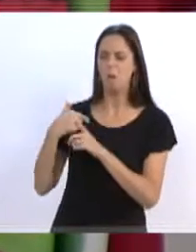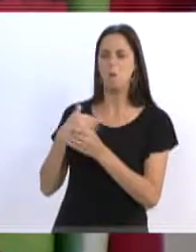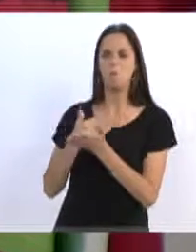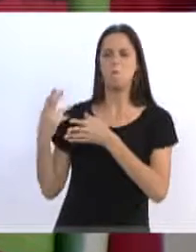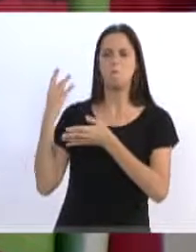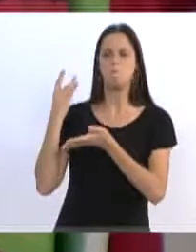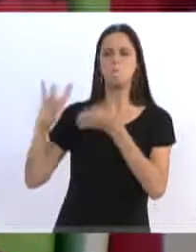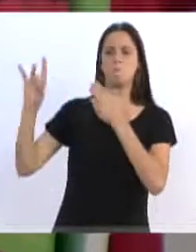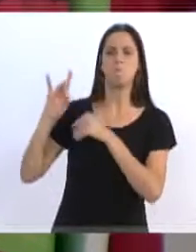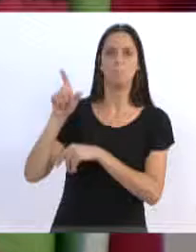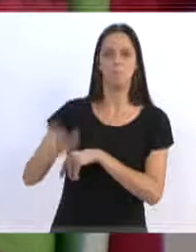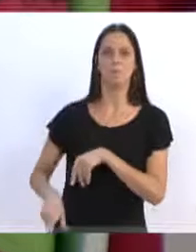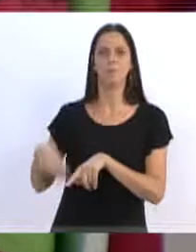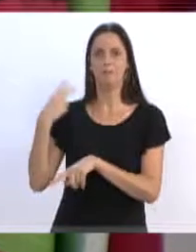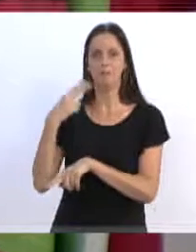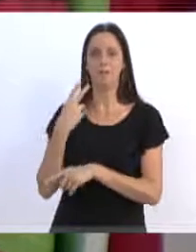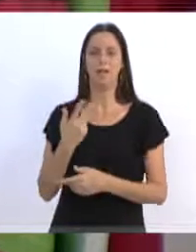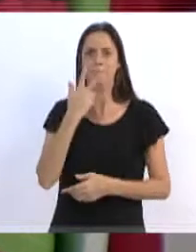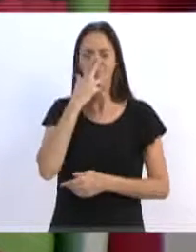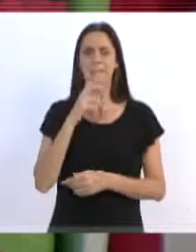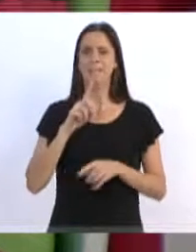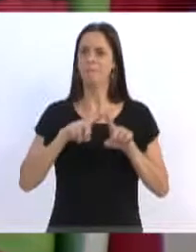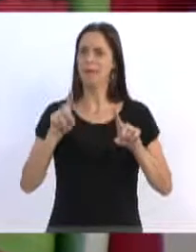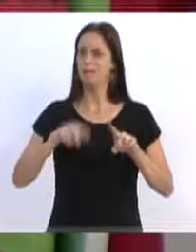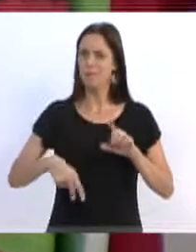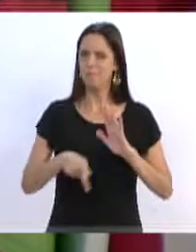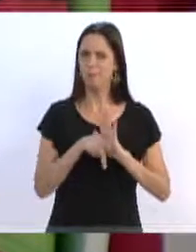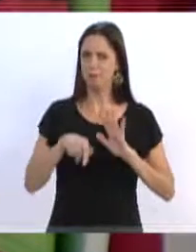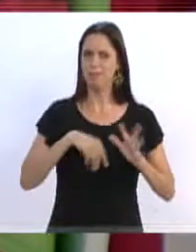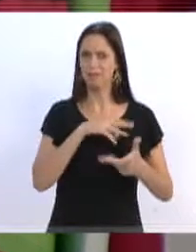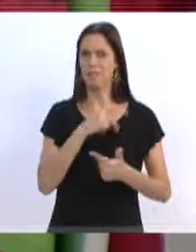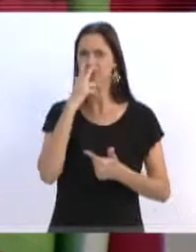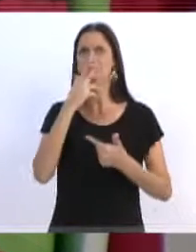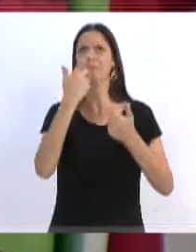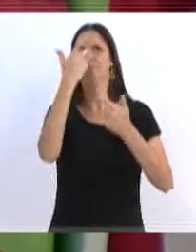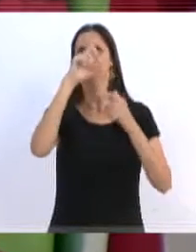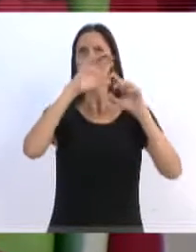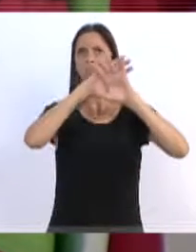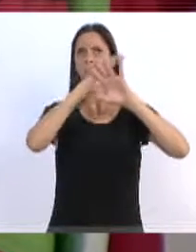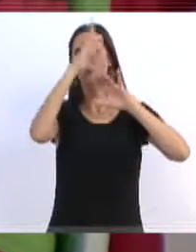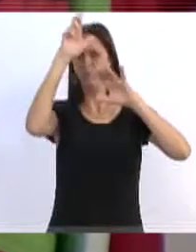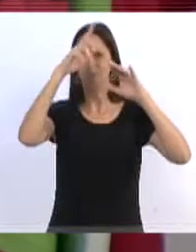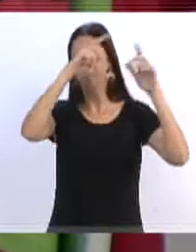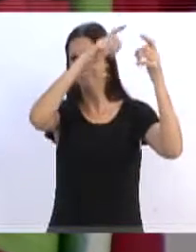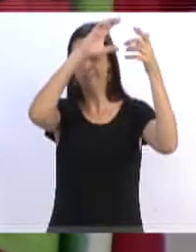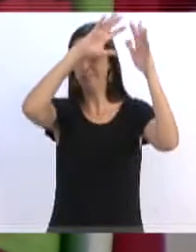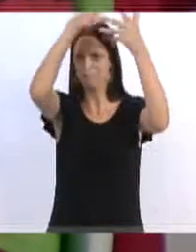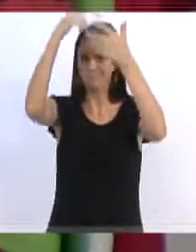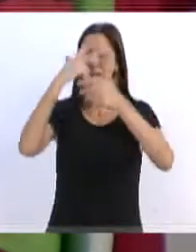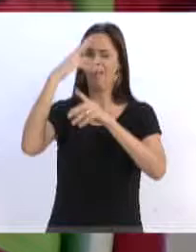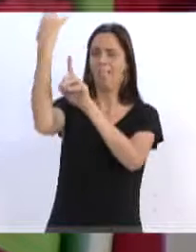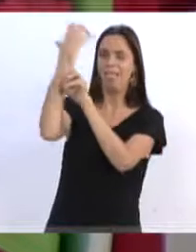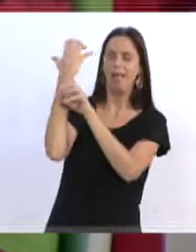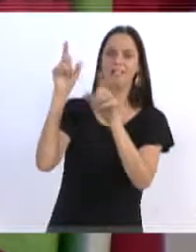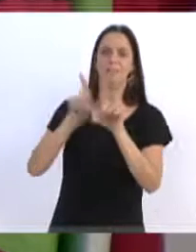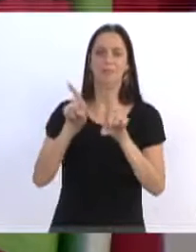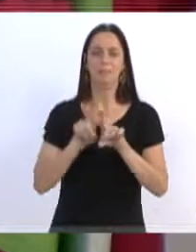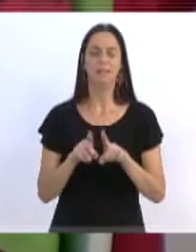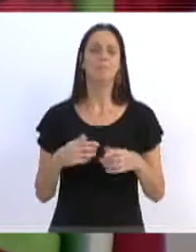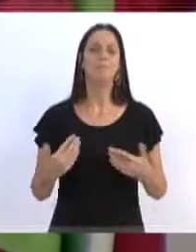inimagináveis no mundo normal nós estamos conversando debatendo assuntos aqui que não há necessidade de